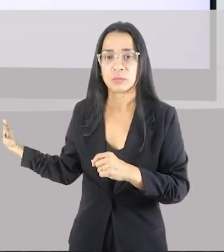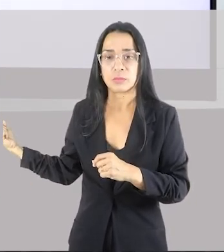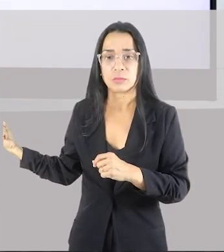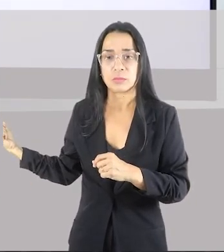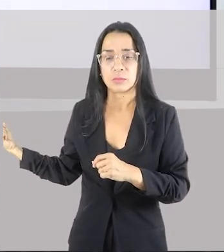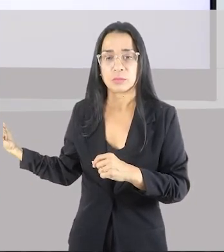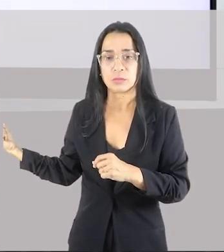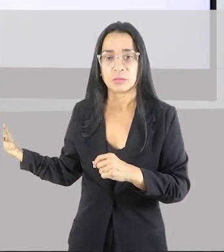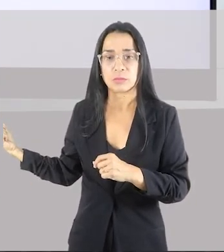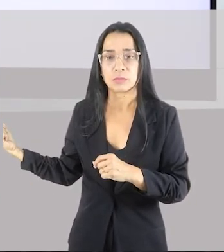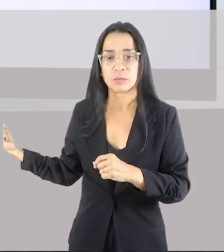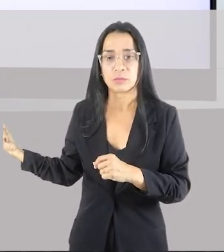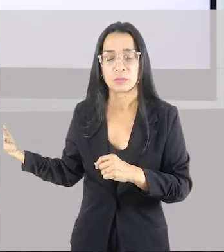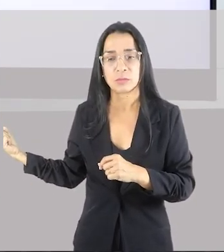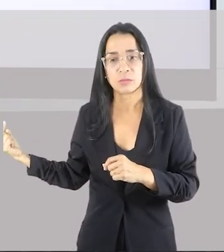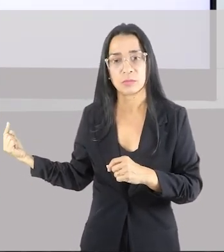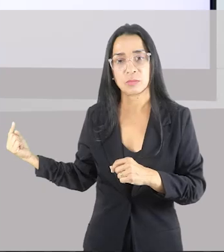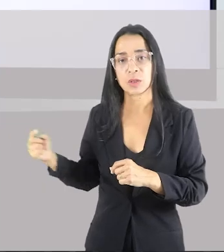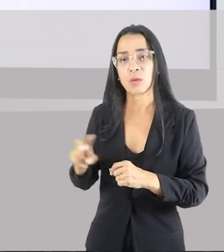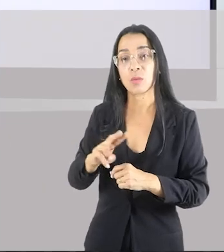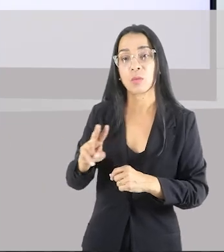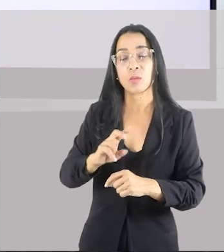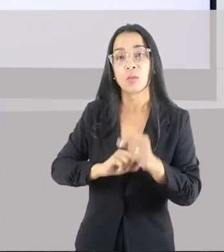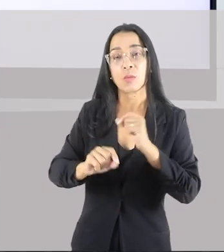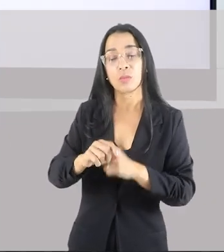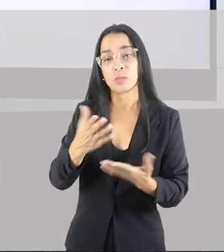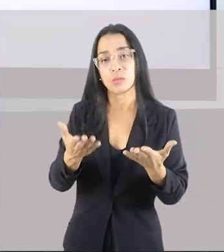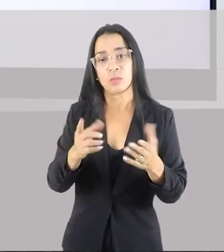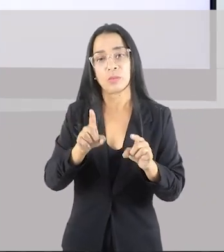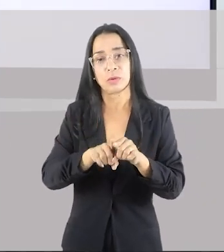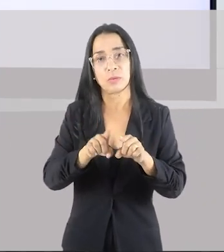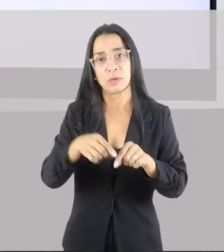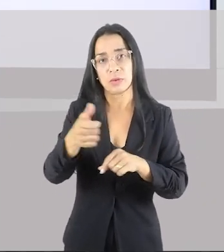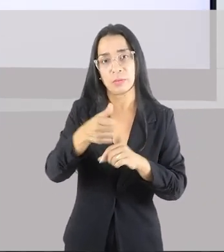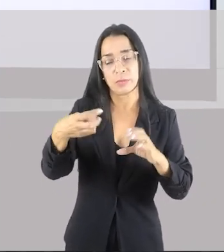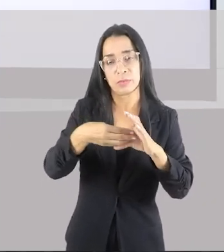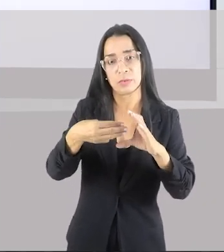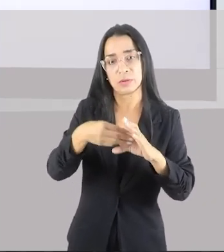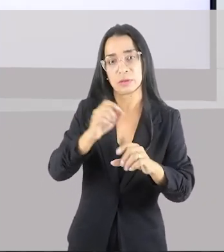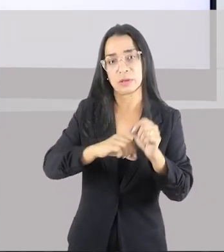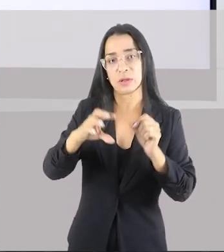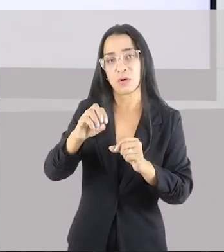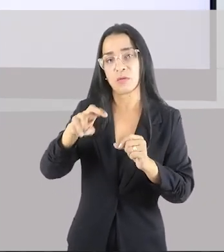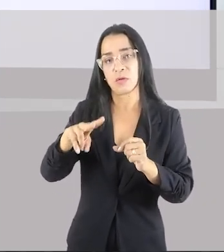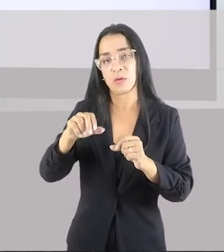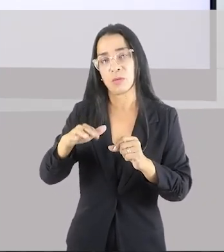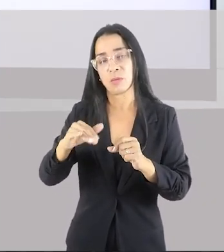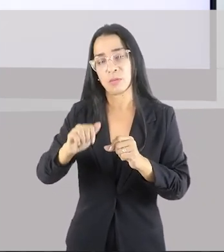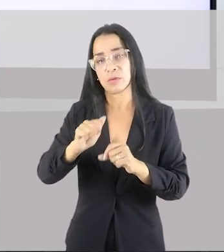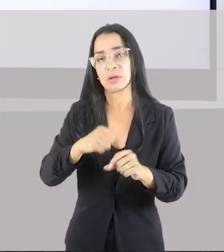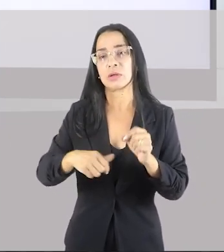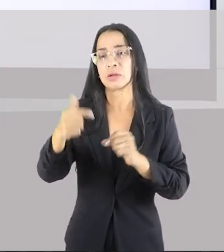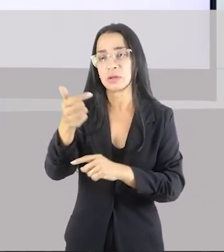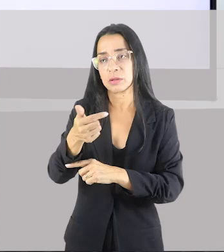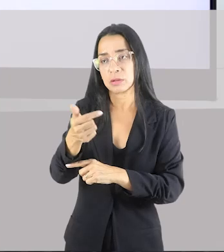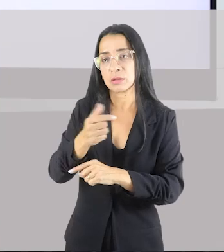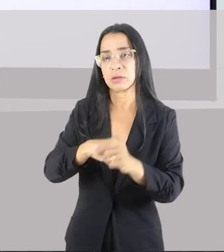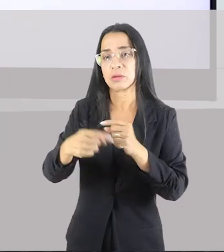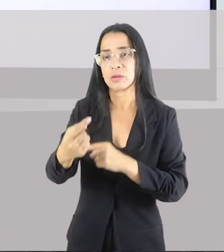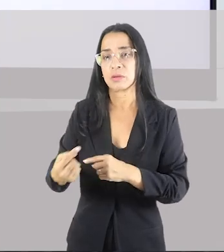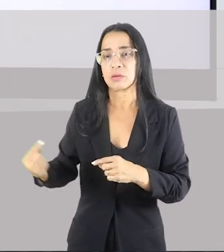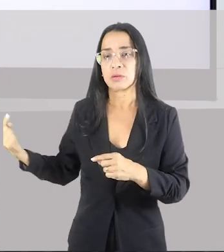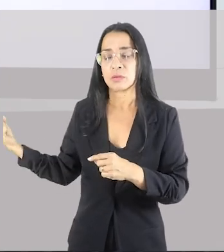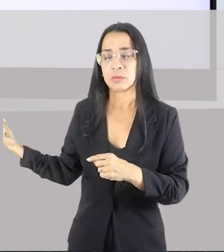tá? Ele dá um nome aí pra gente, daquela primeira célula lá em cima de ovogônia e daquela célula lá embaixo